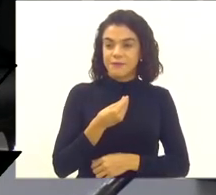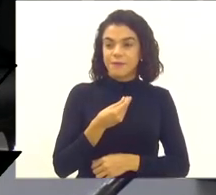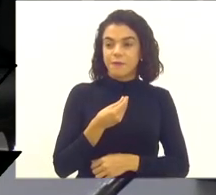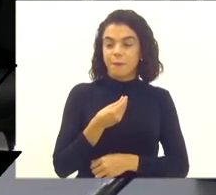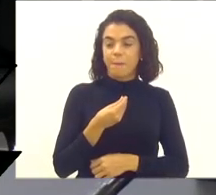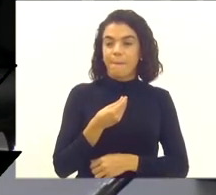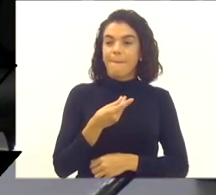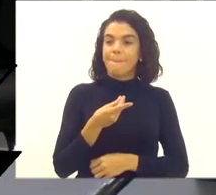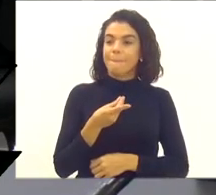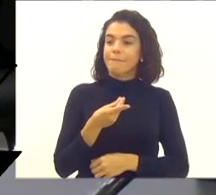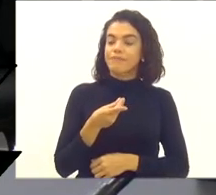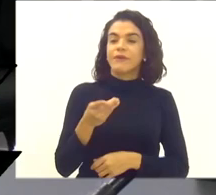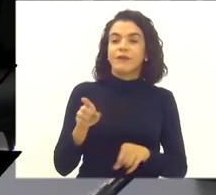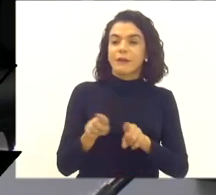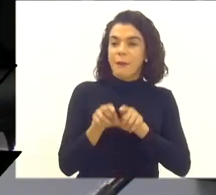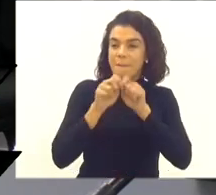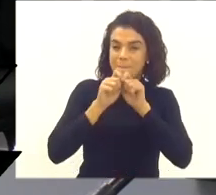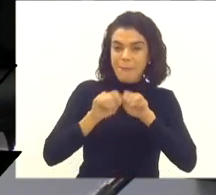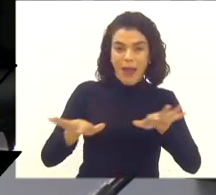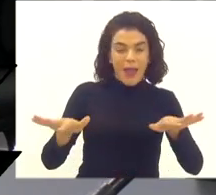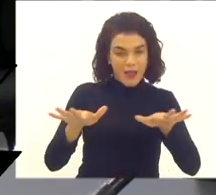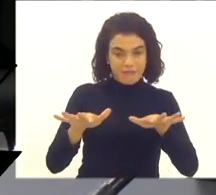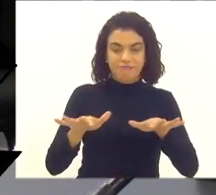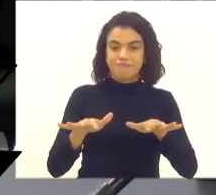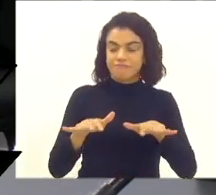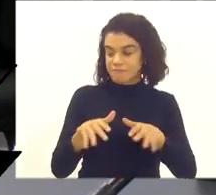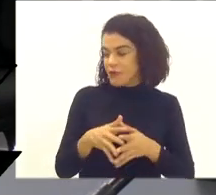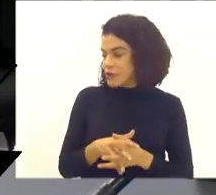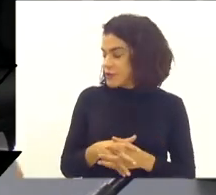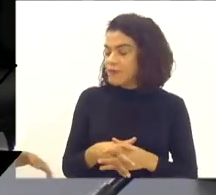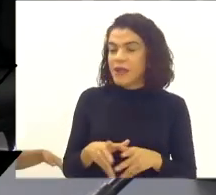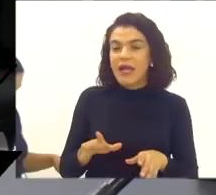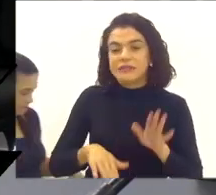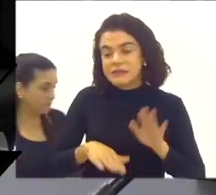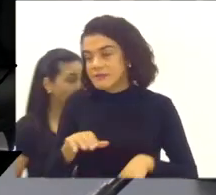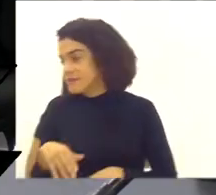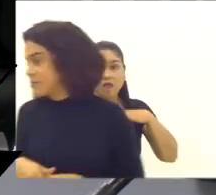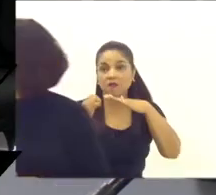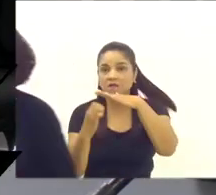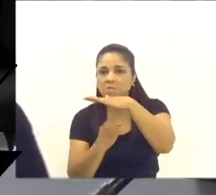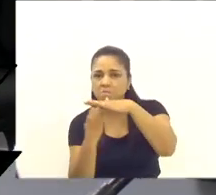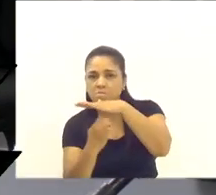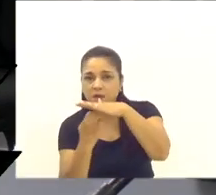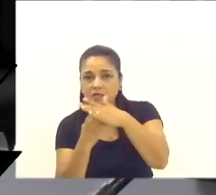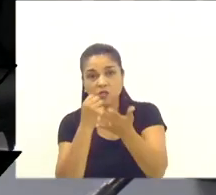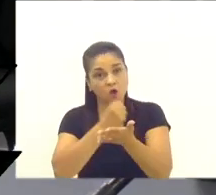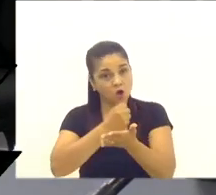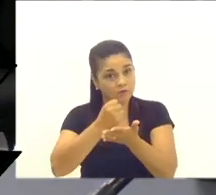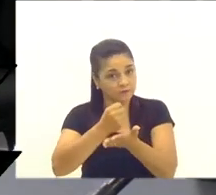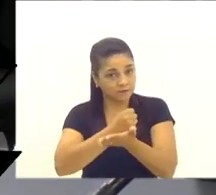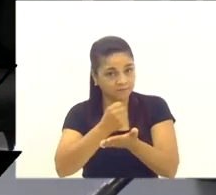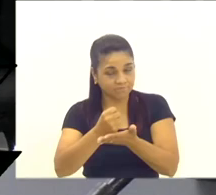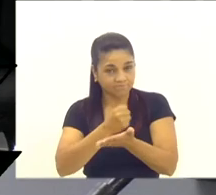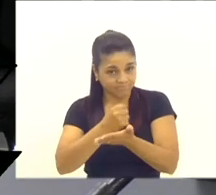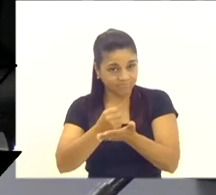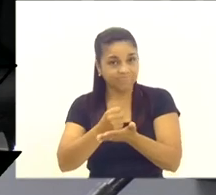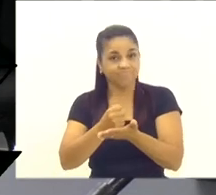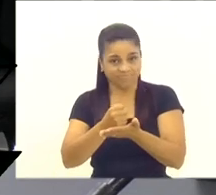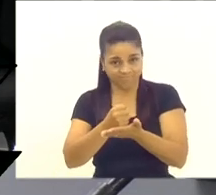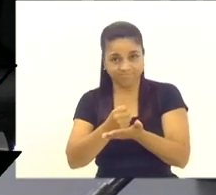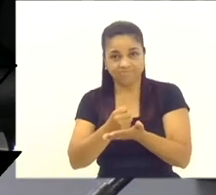produzir disparos em massa e construir esse ecossistema muitas vezes são empresas que são contratadas Então eu acho que